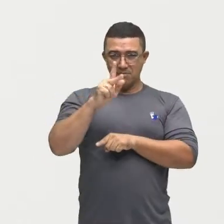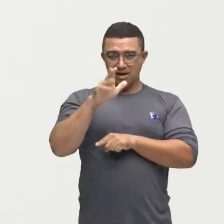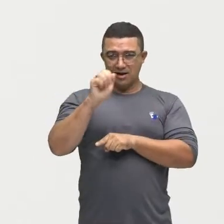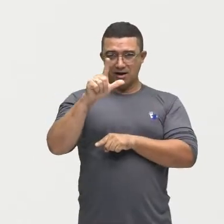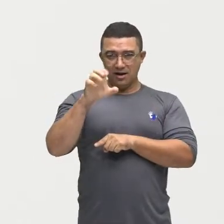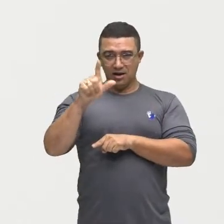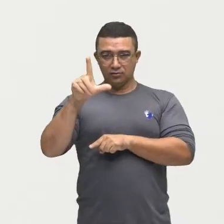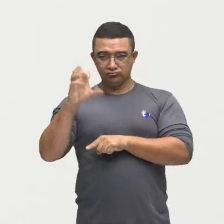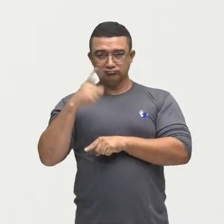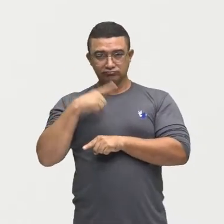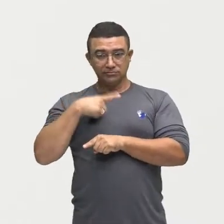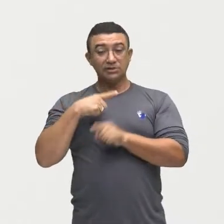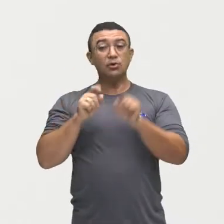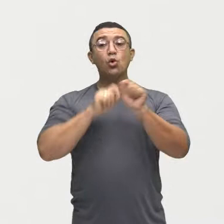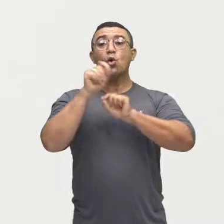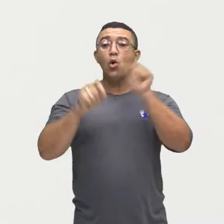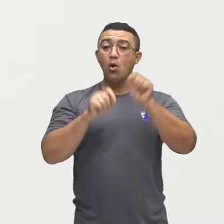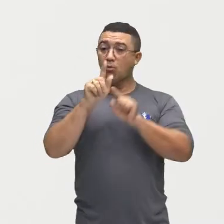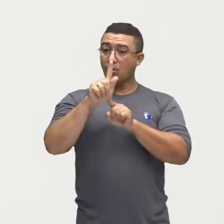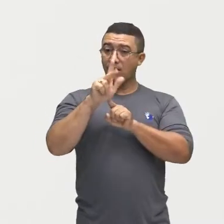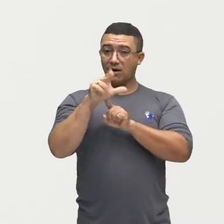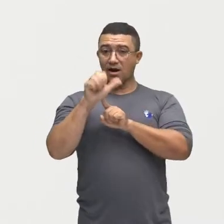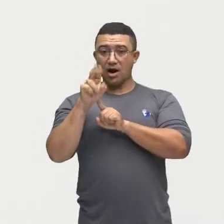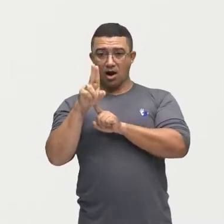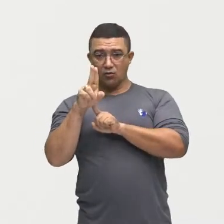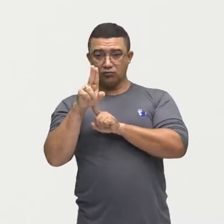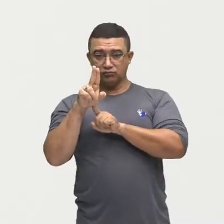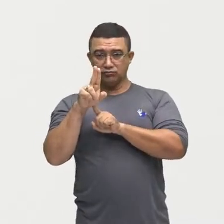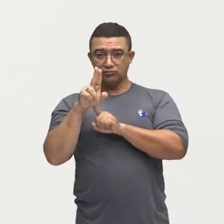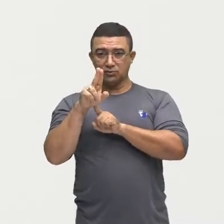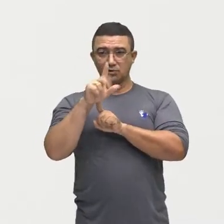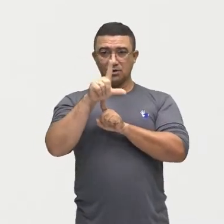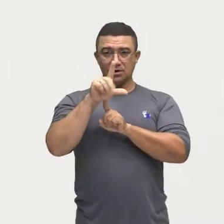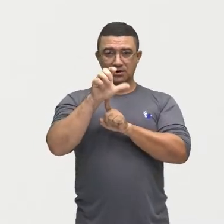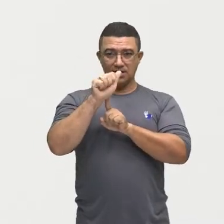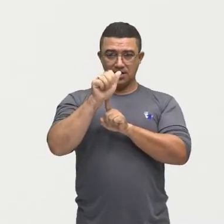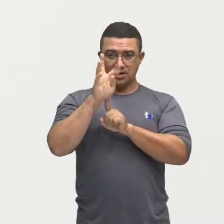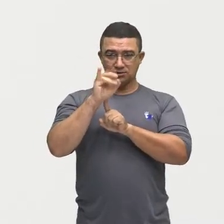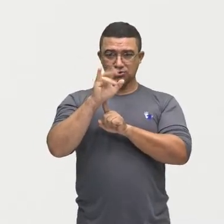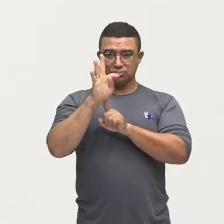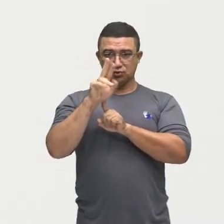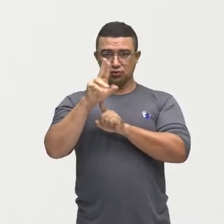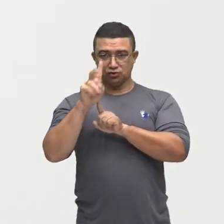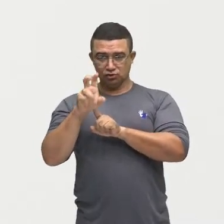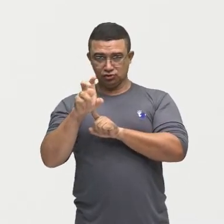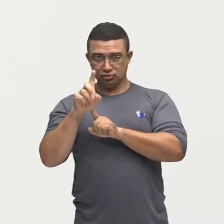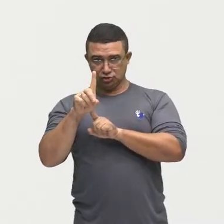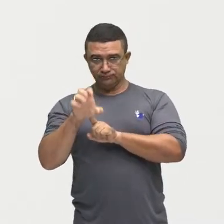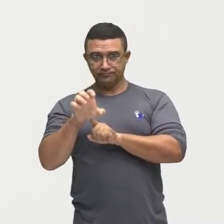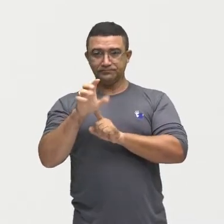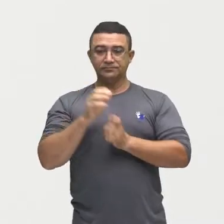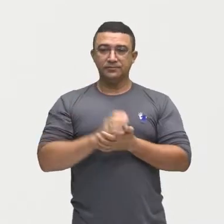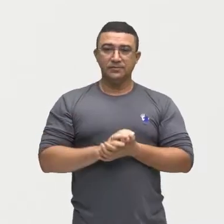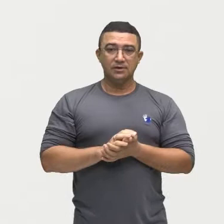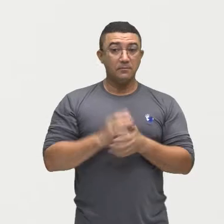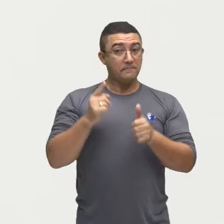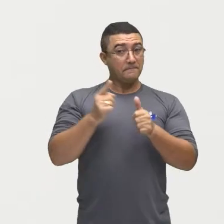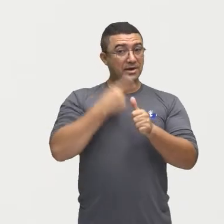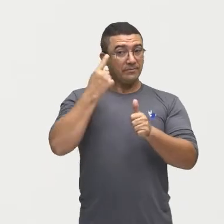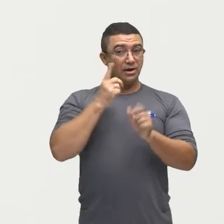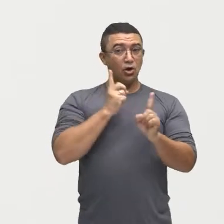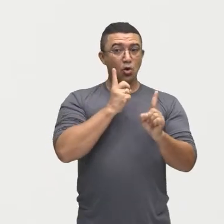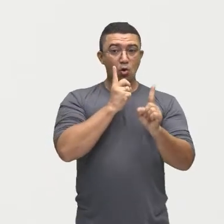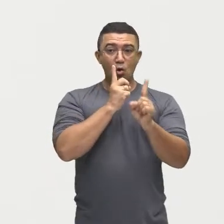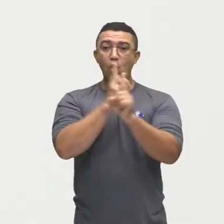em graus, olha, as latitudes. Então, aqui a gente já tem o nosso primeiro passo para chegar a